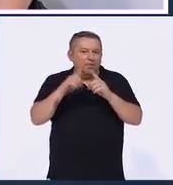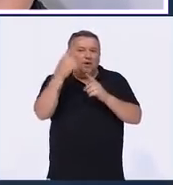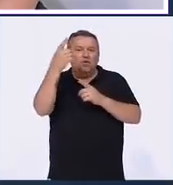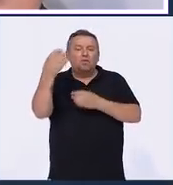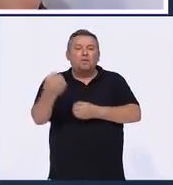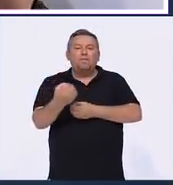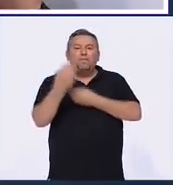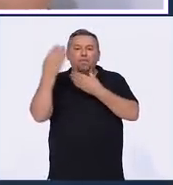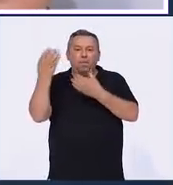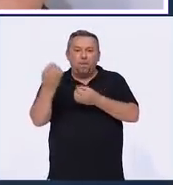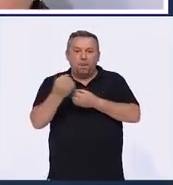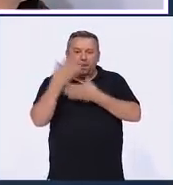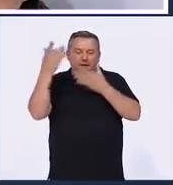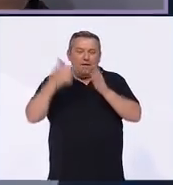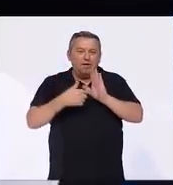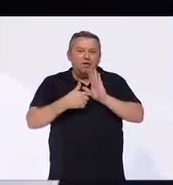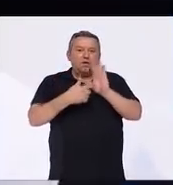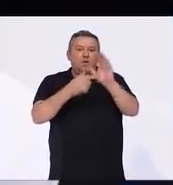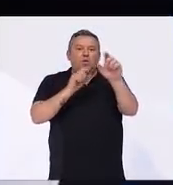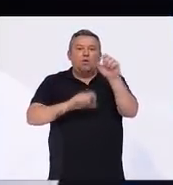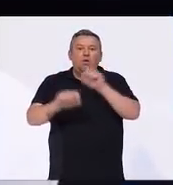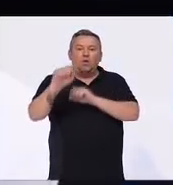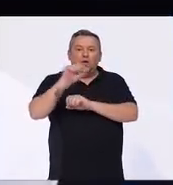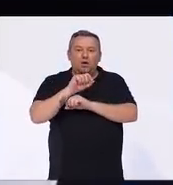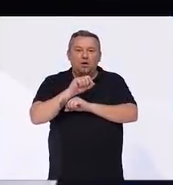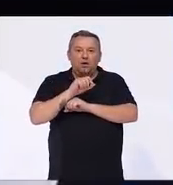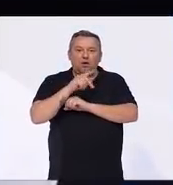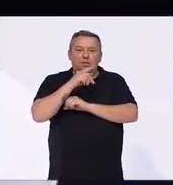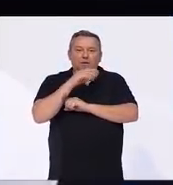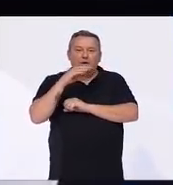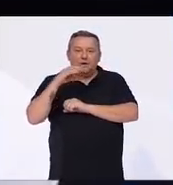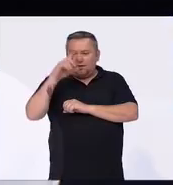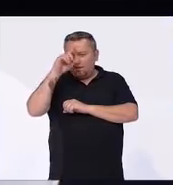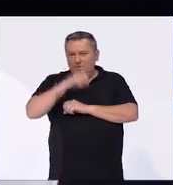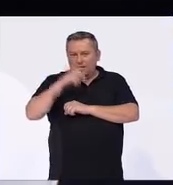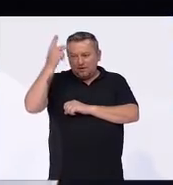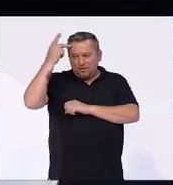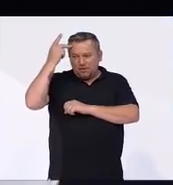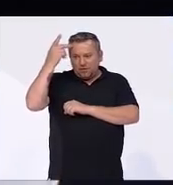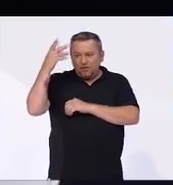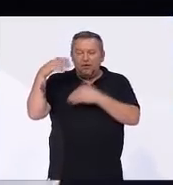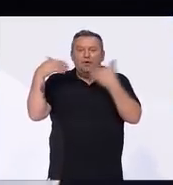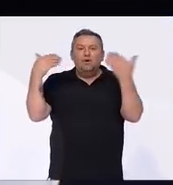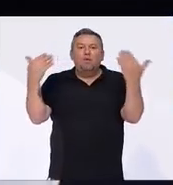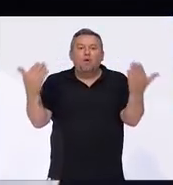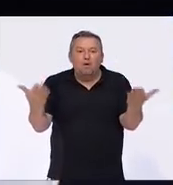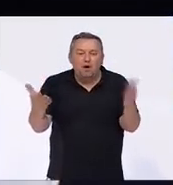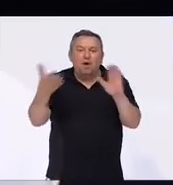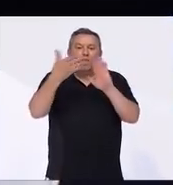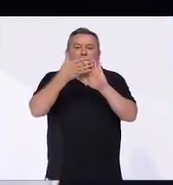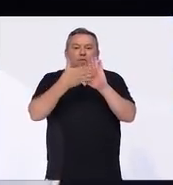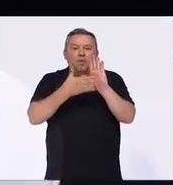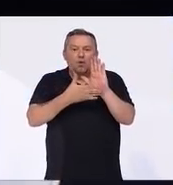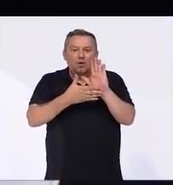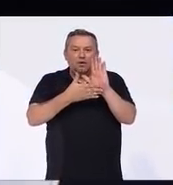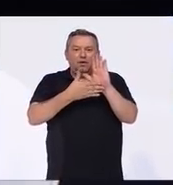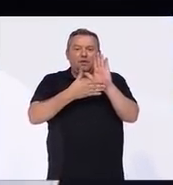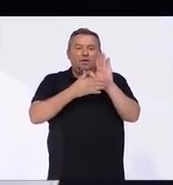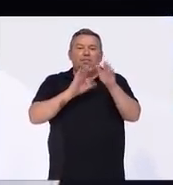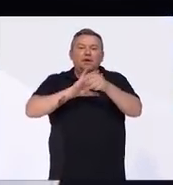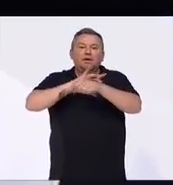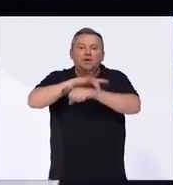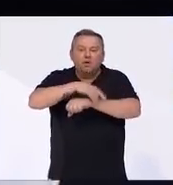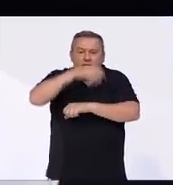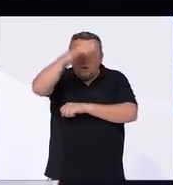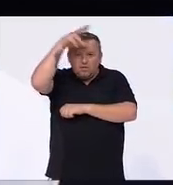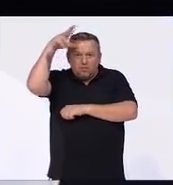que foi pensado nessa eleição foi o fato de que o PCC nasceu em São Paulo. Qual é a proposta para a segurança pública